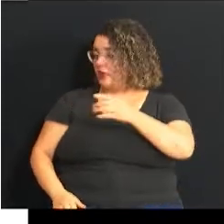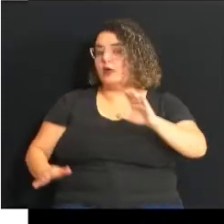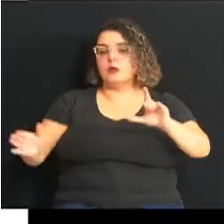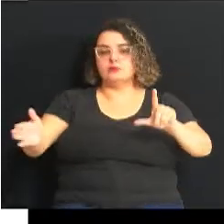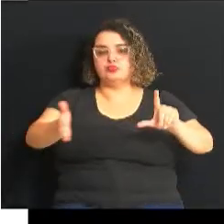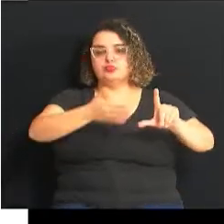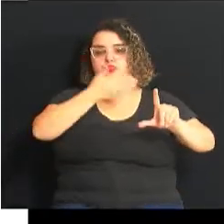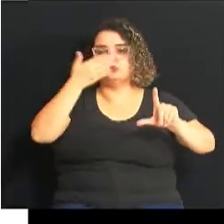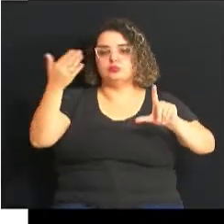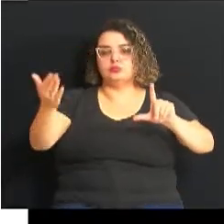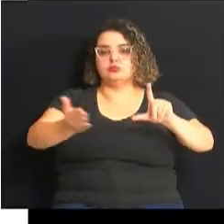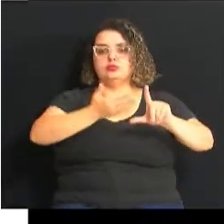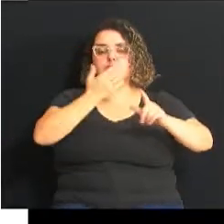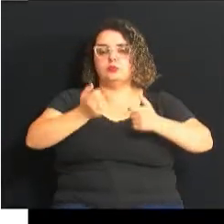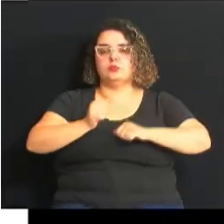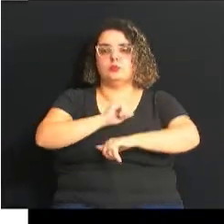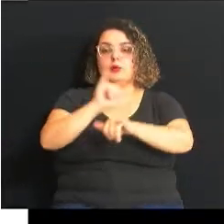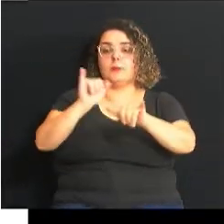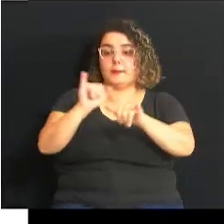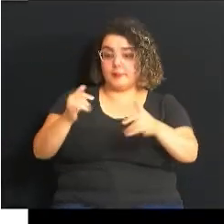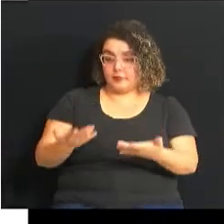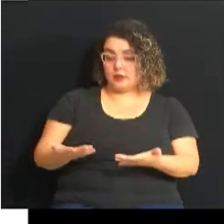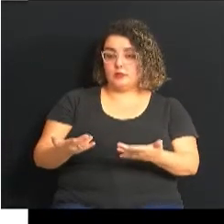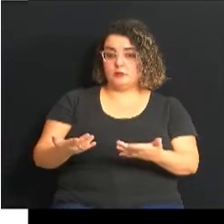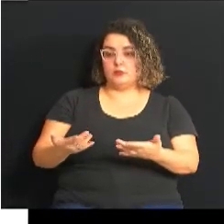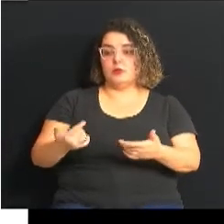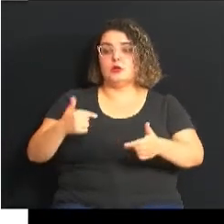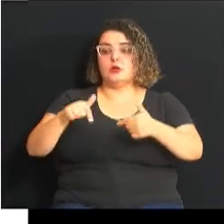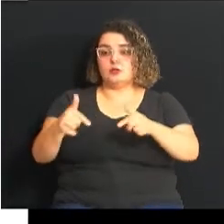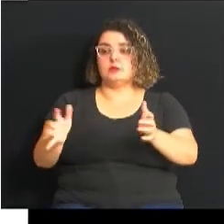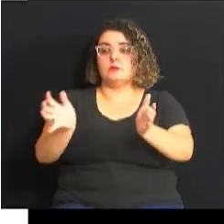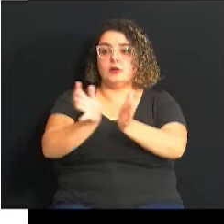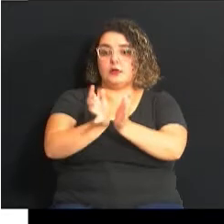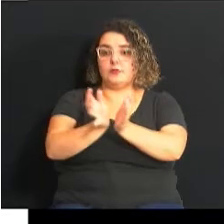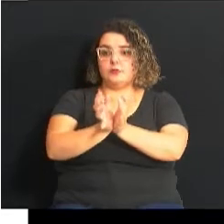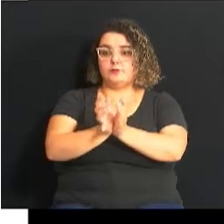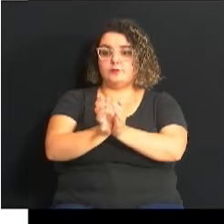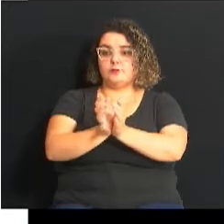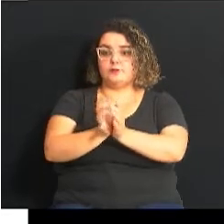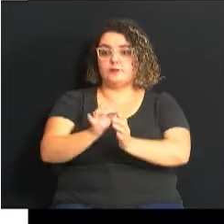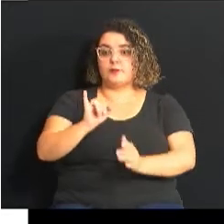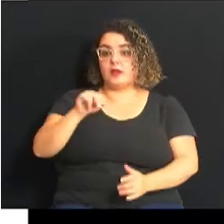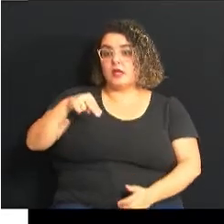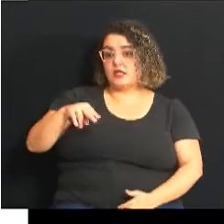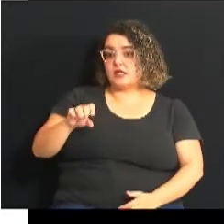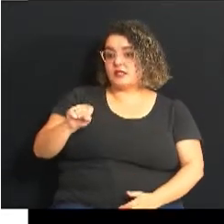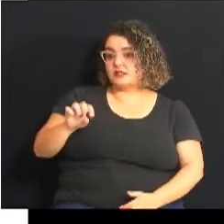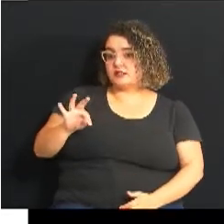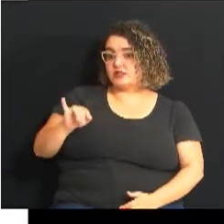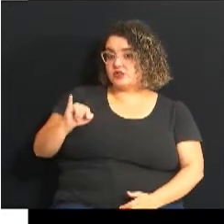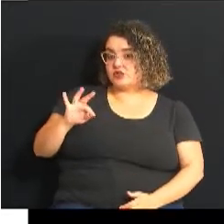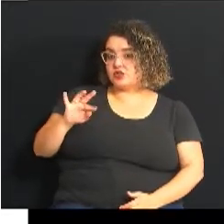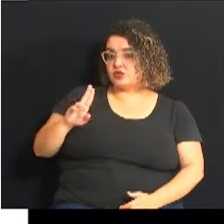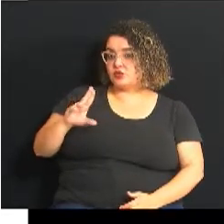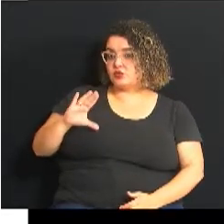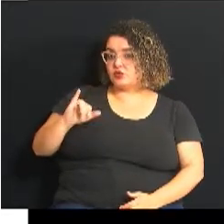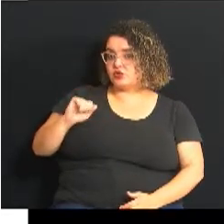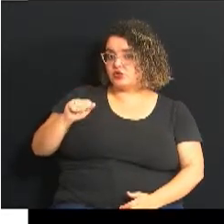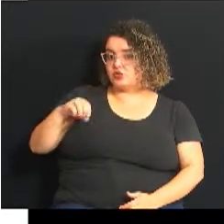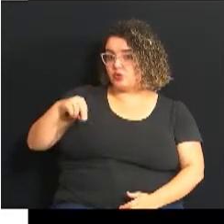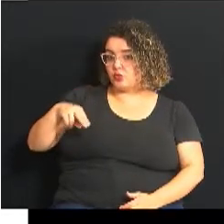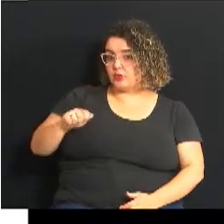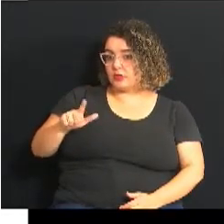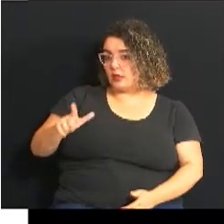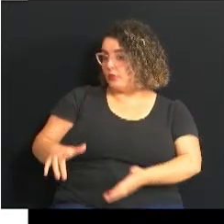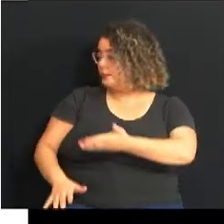parlamentares, e em relação ao trabalho das comissões, você vem aqui em institucional, e aí você tem aqui apresentação,